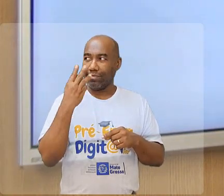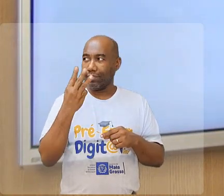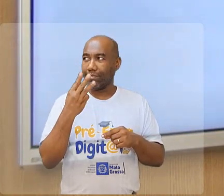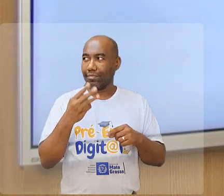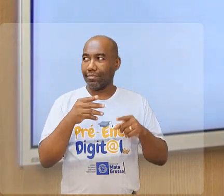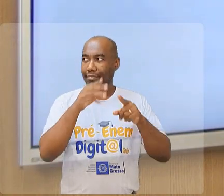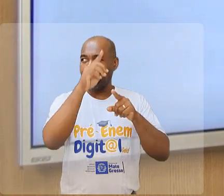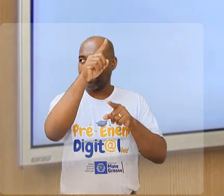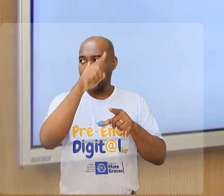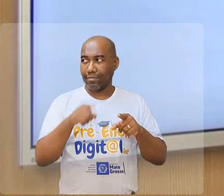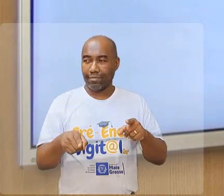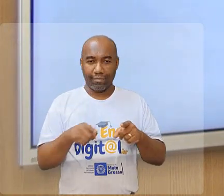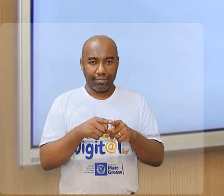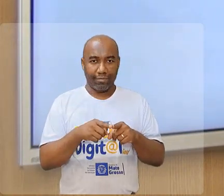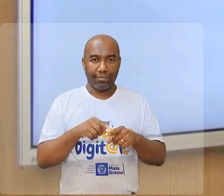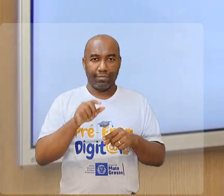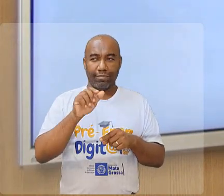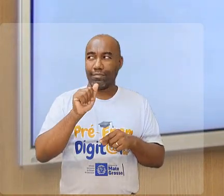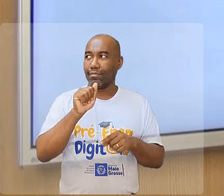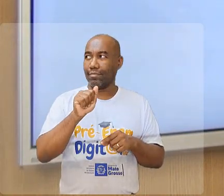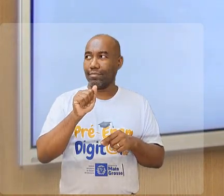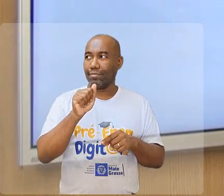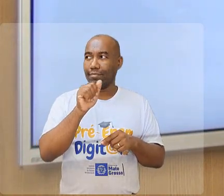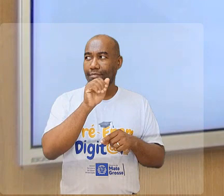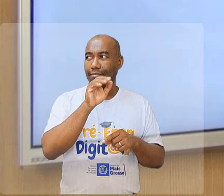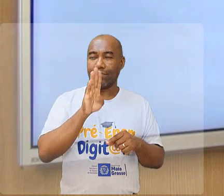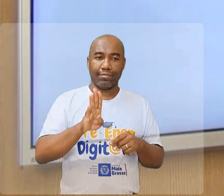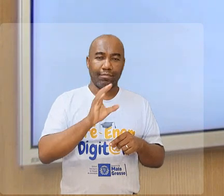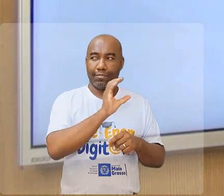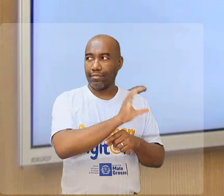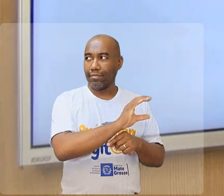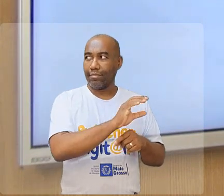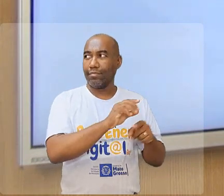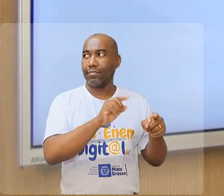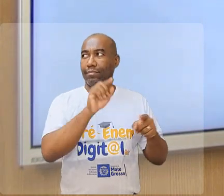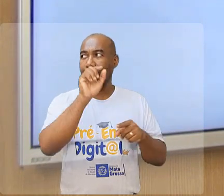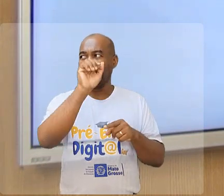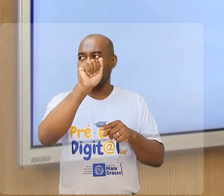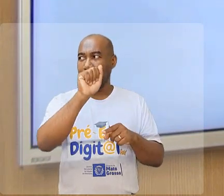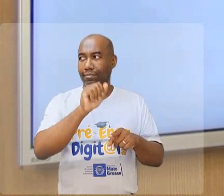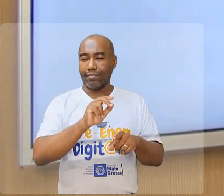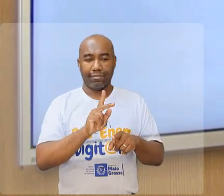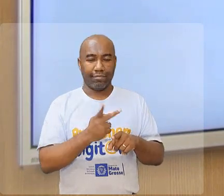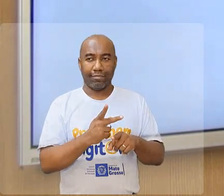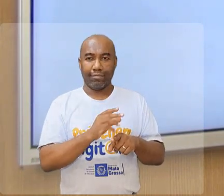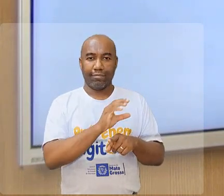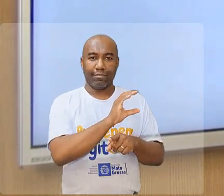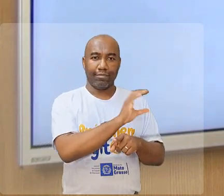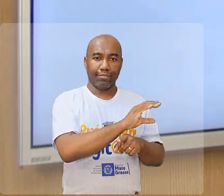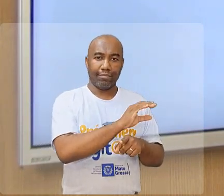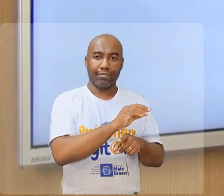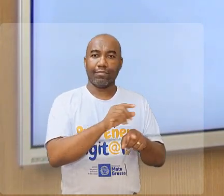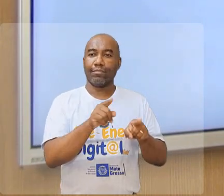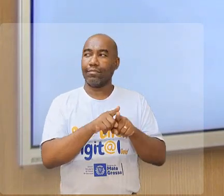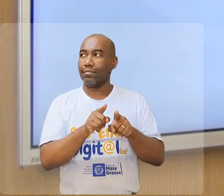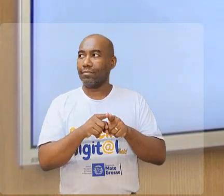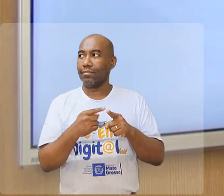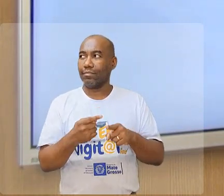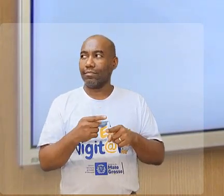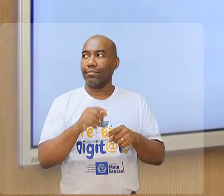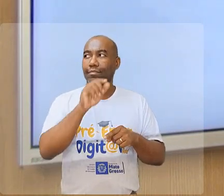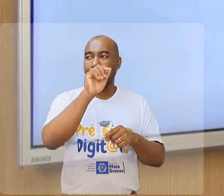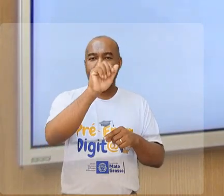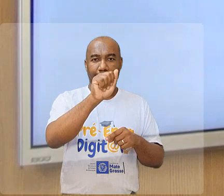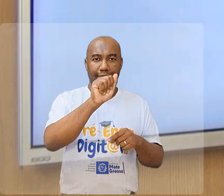eu fui meio triângulo abc eu formei o triângulo HC e foi meio o